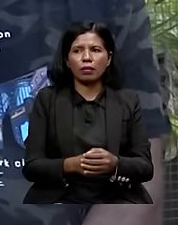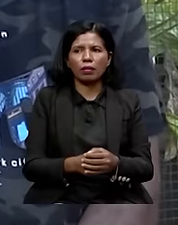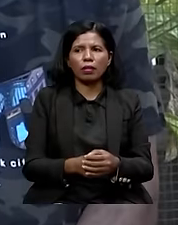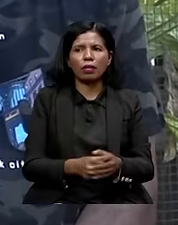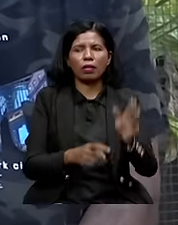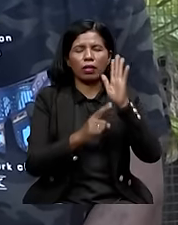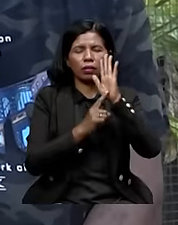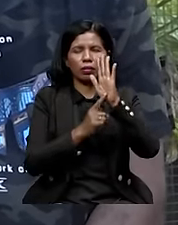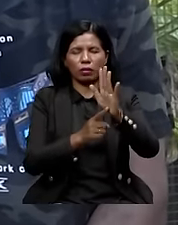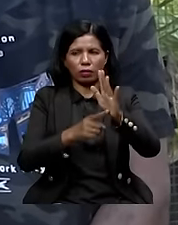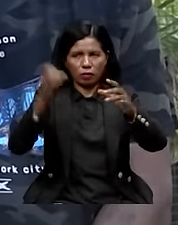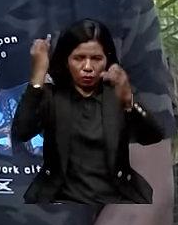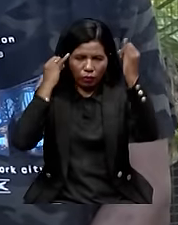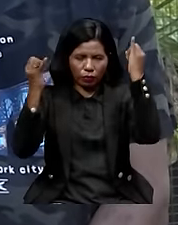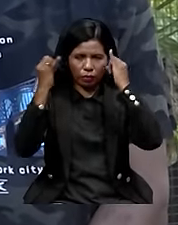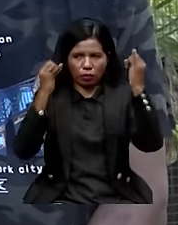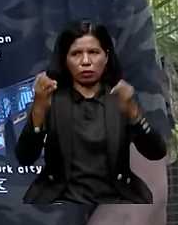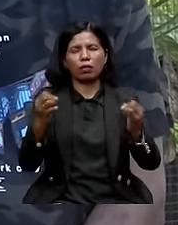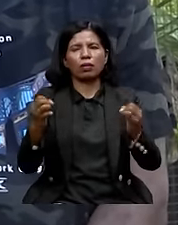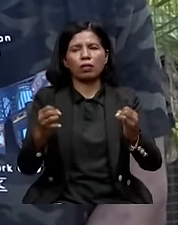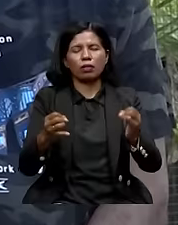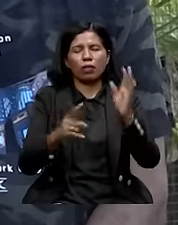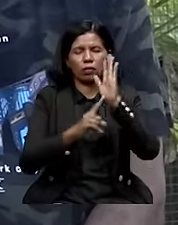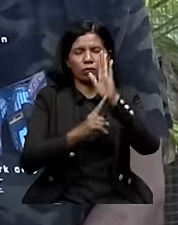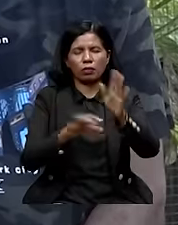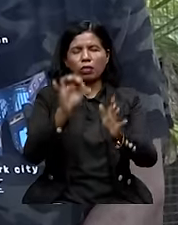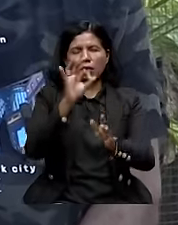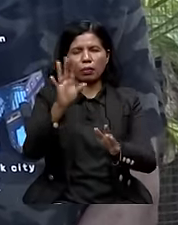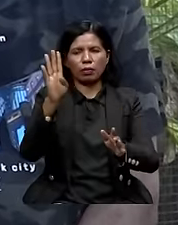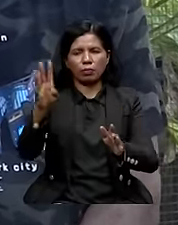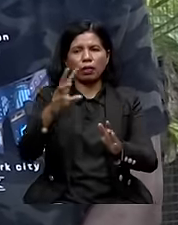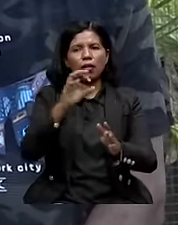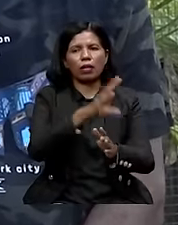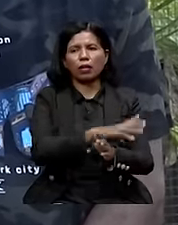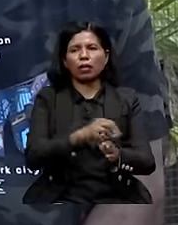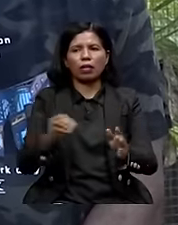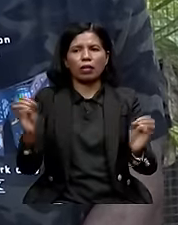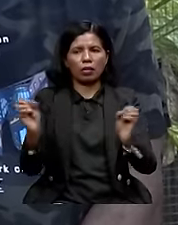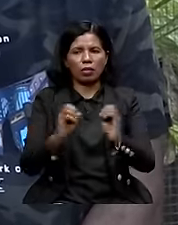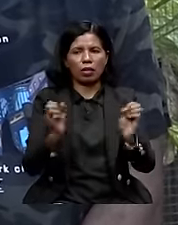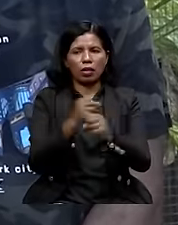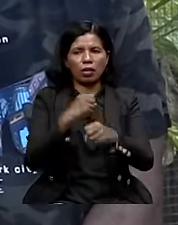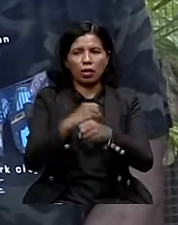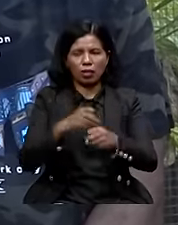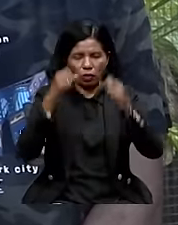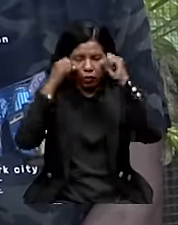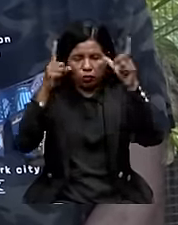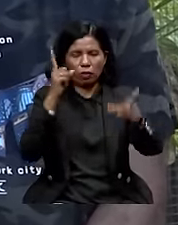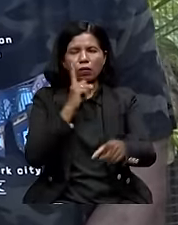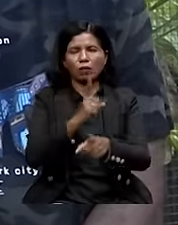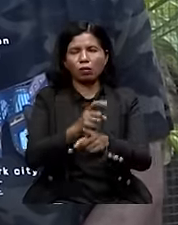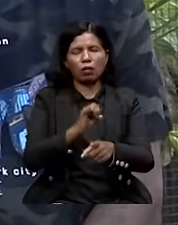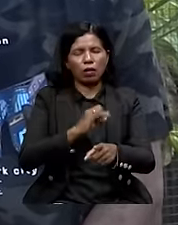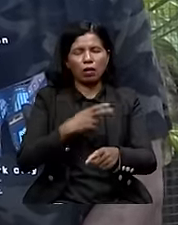espalha informasaun nebe viral iha media sosial ne buat nebe halau hak forak tebes no